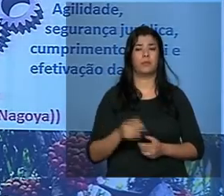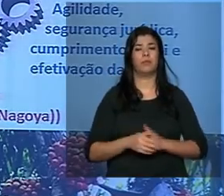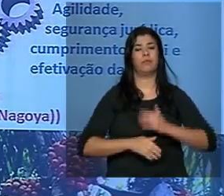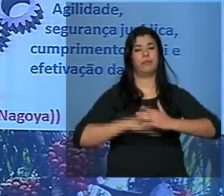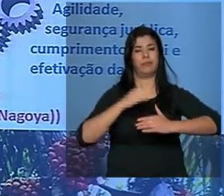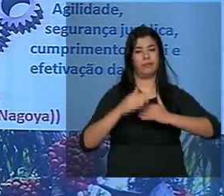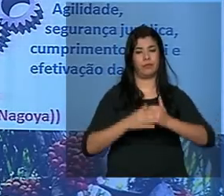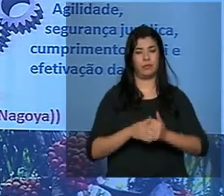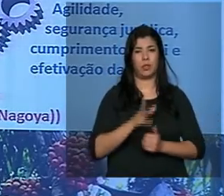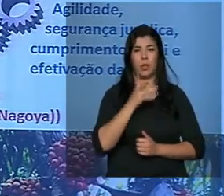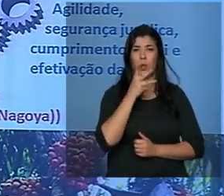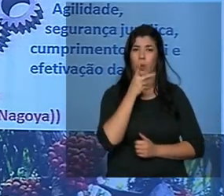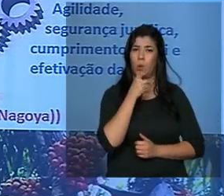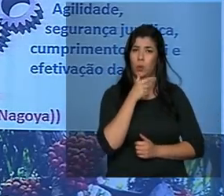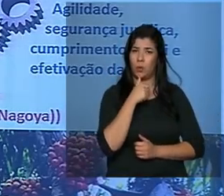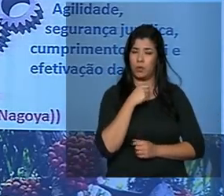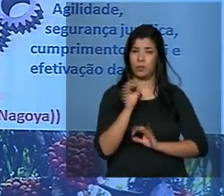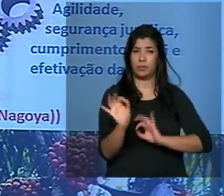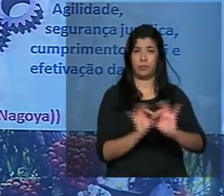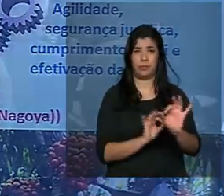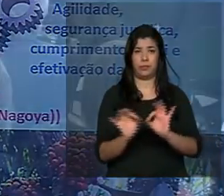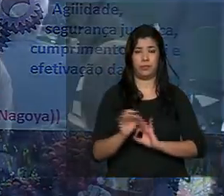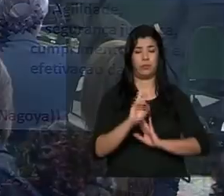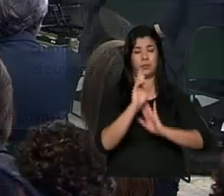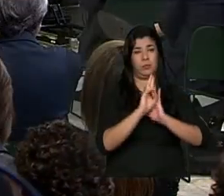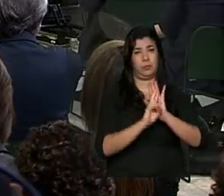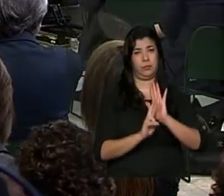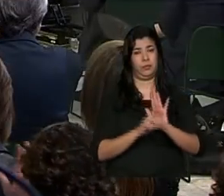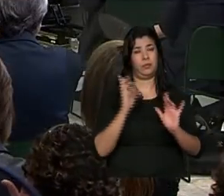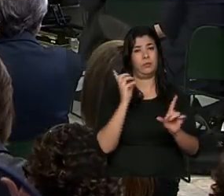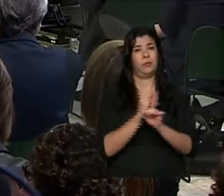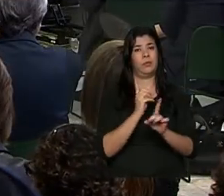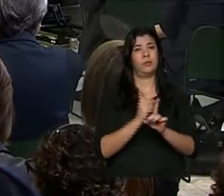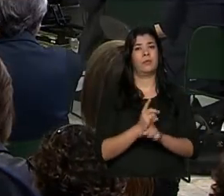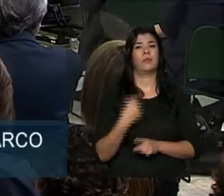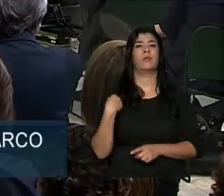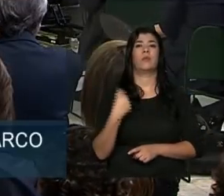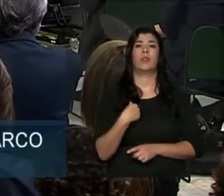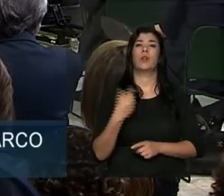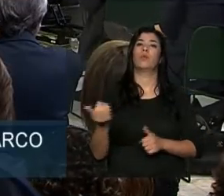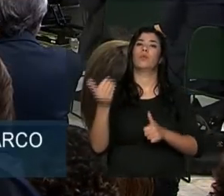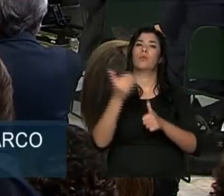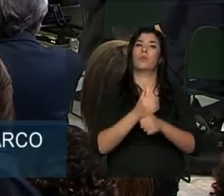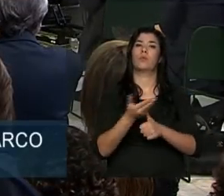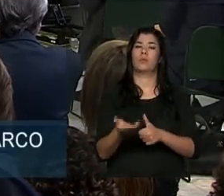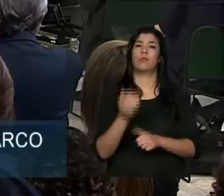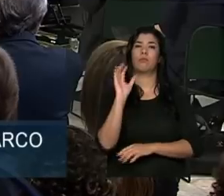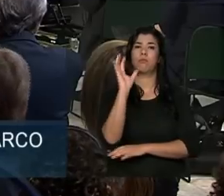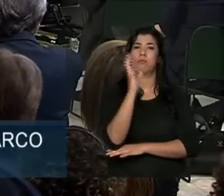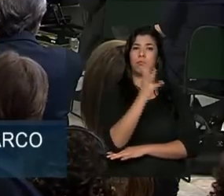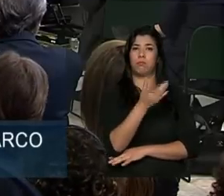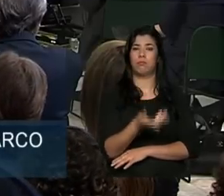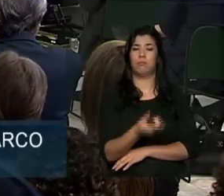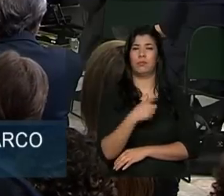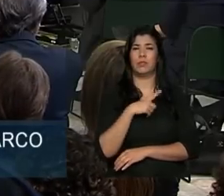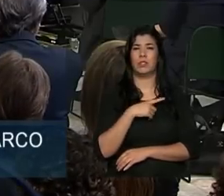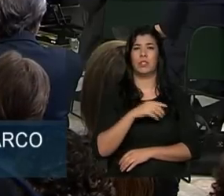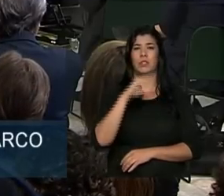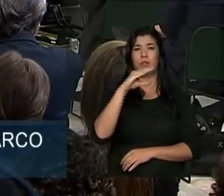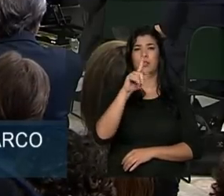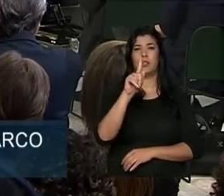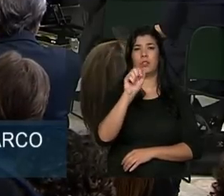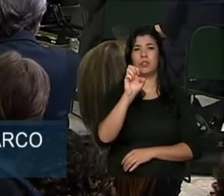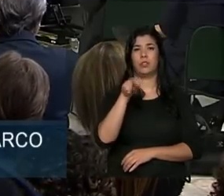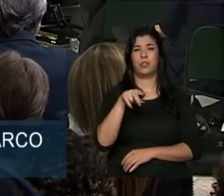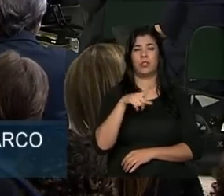longo, de regularização do que nós encontramos. Quando eu assumi o Ministério, o CGEM tinha mais de 140